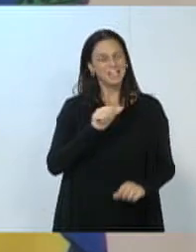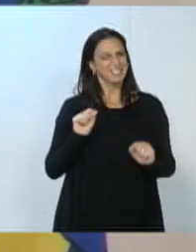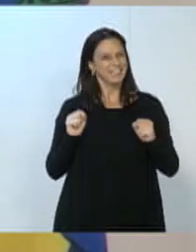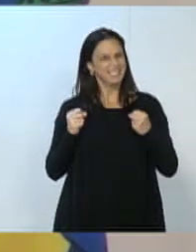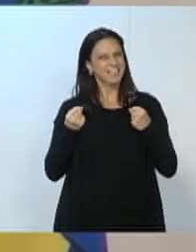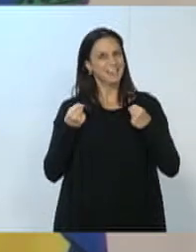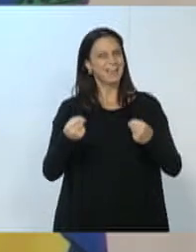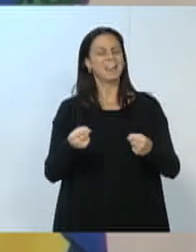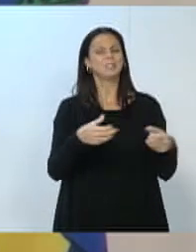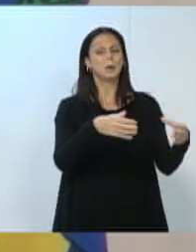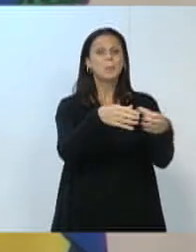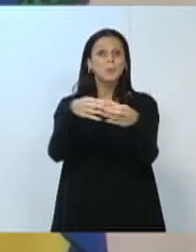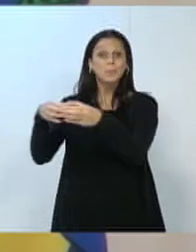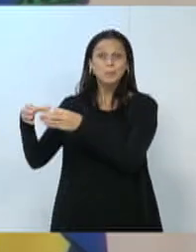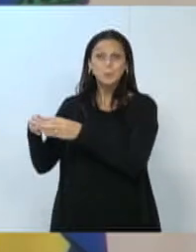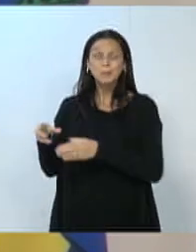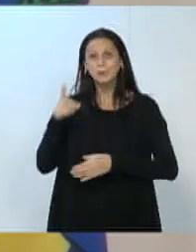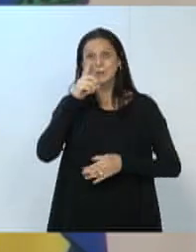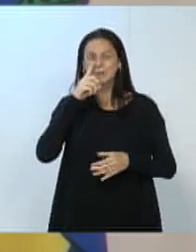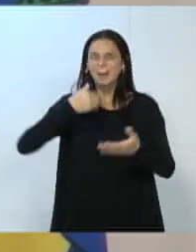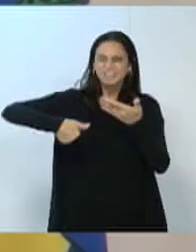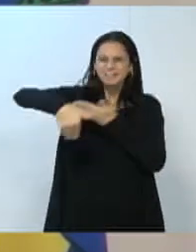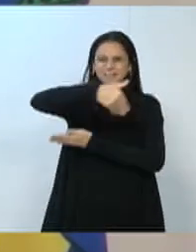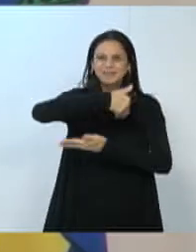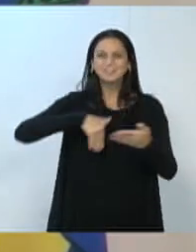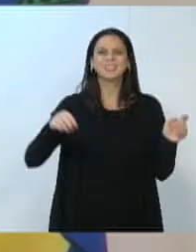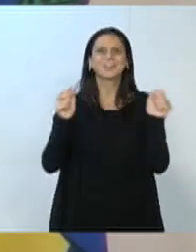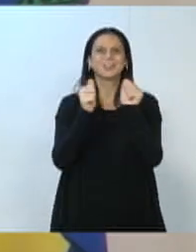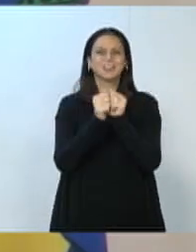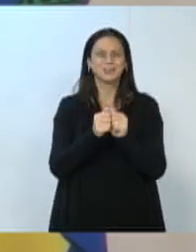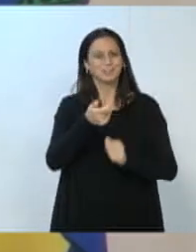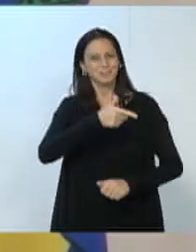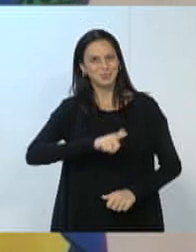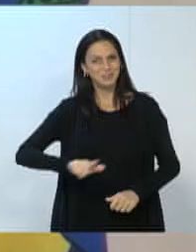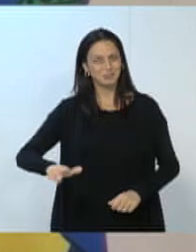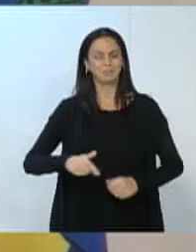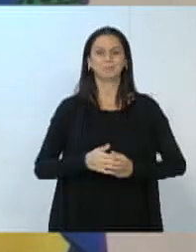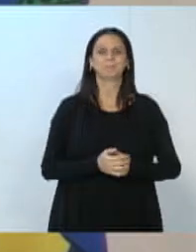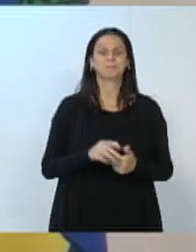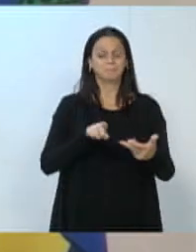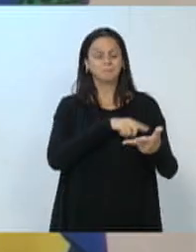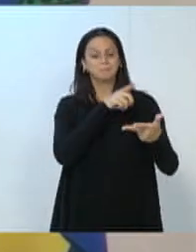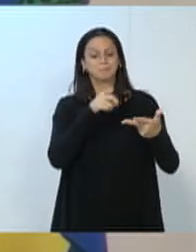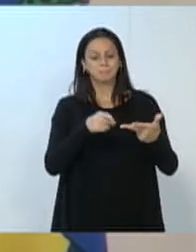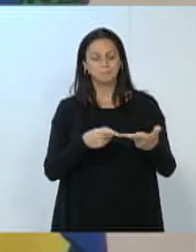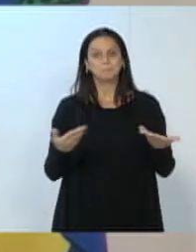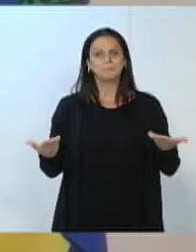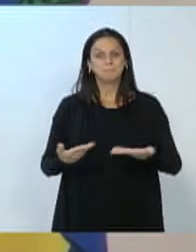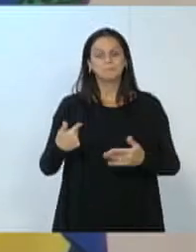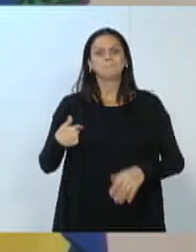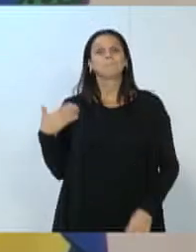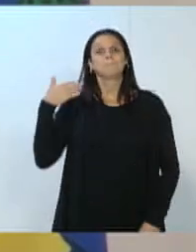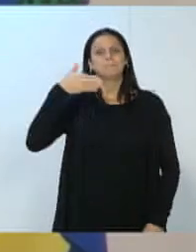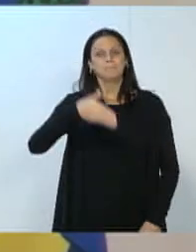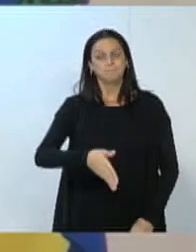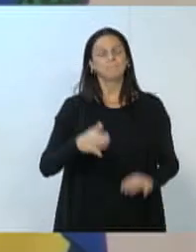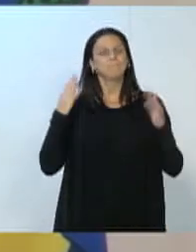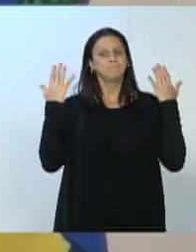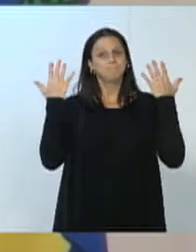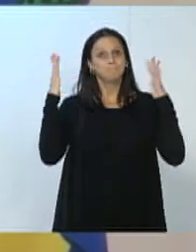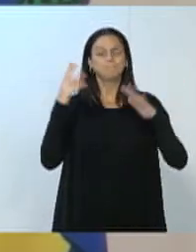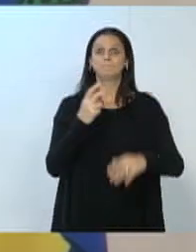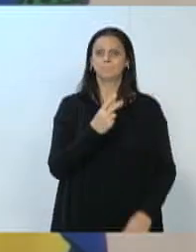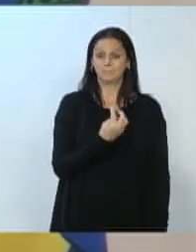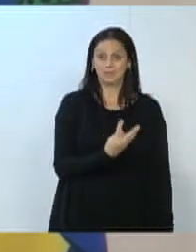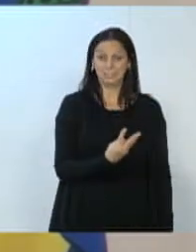dos clubes de mães juntas novamente e Hoje estive na comemoração dos 35